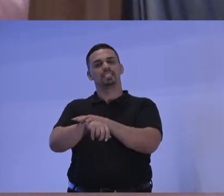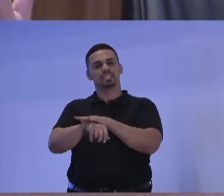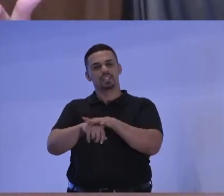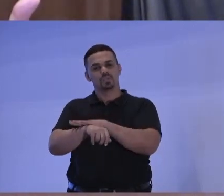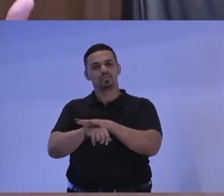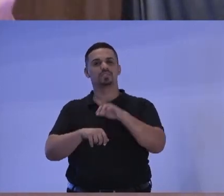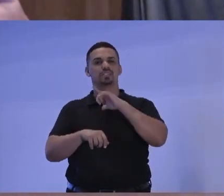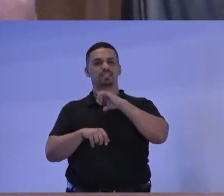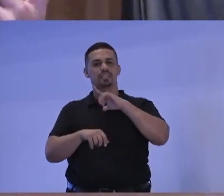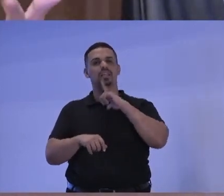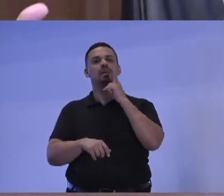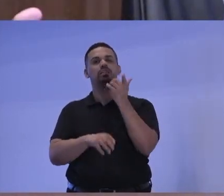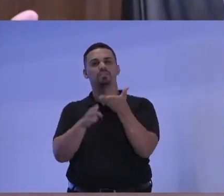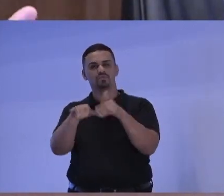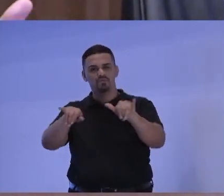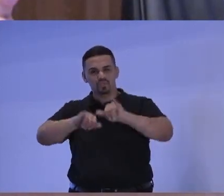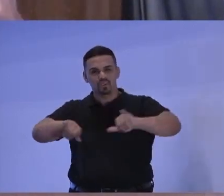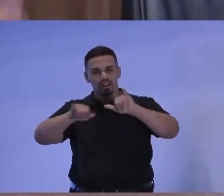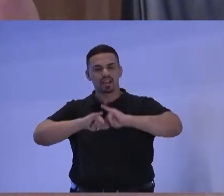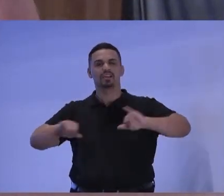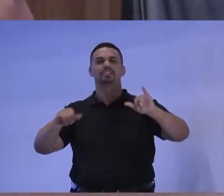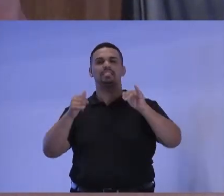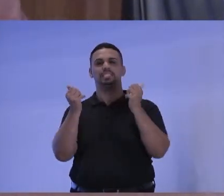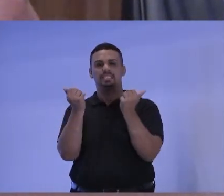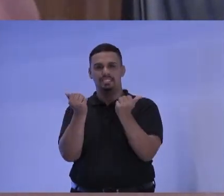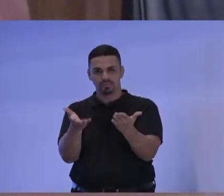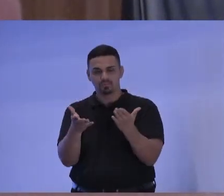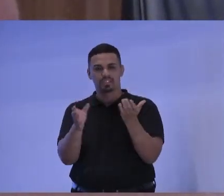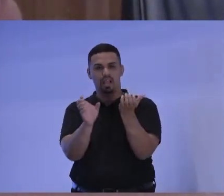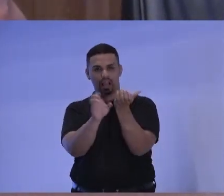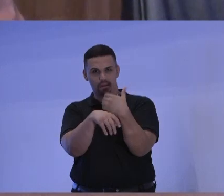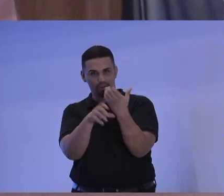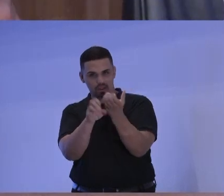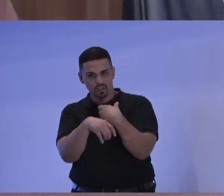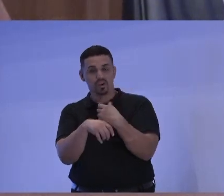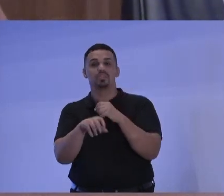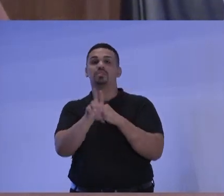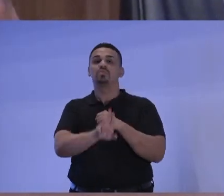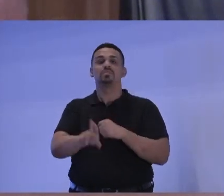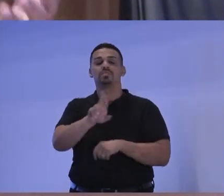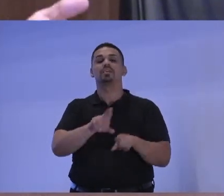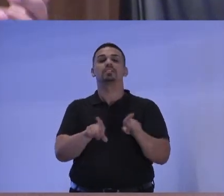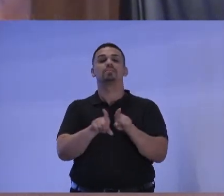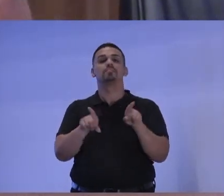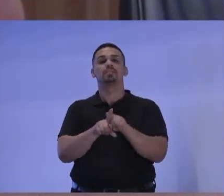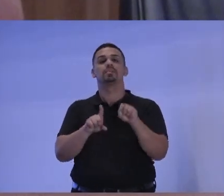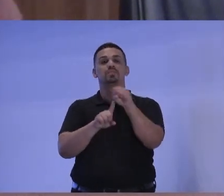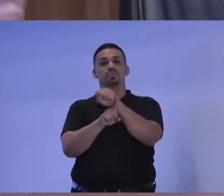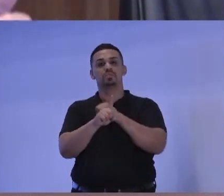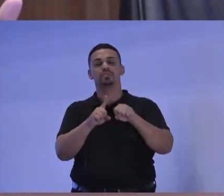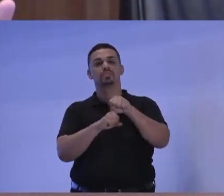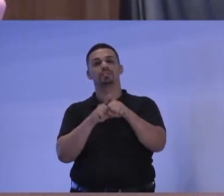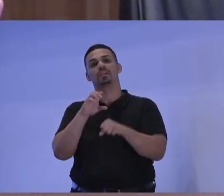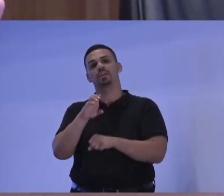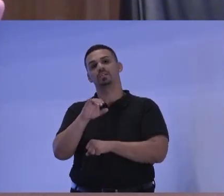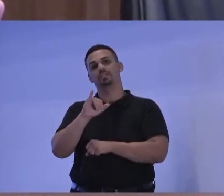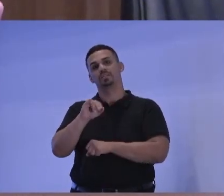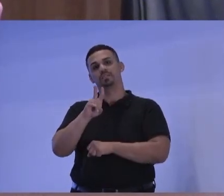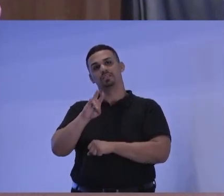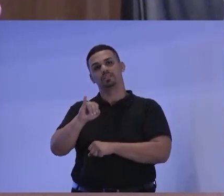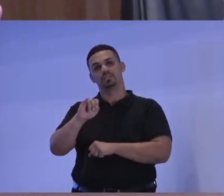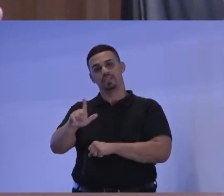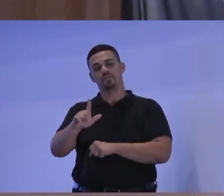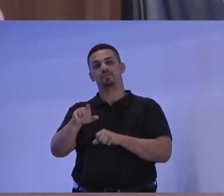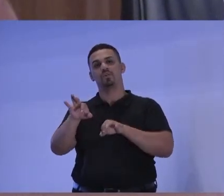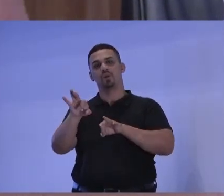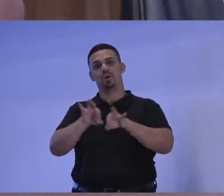cartilha tem sido divulgada, tem sido distribuída nos ambulatórios, e mais do que isso, ela tem sido utilizada também pela sociedade civil organizada, que discute o tema,